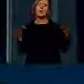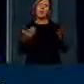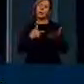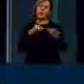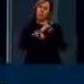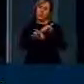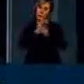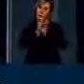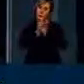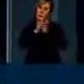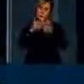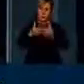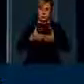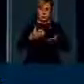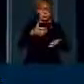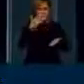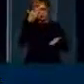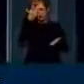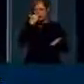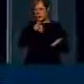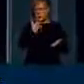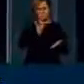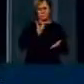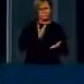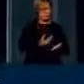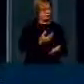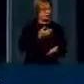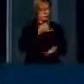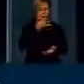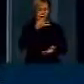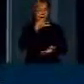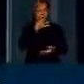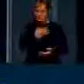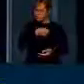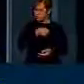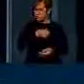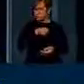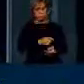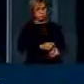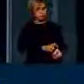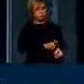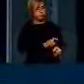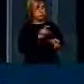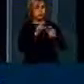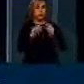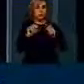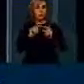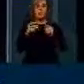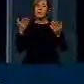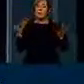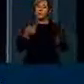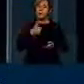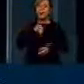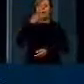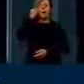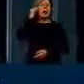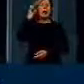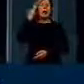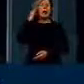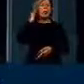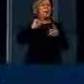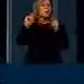forma... Eu não sei se é indignado, se é triste ou se é com raiva, mas eu venho aqui tentar entender o que é que